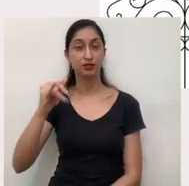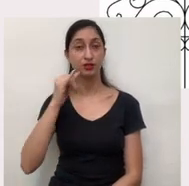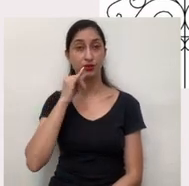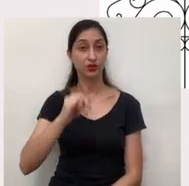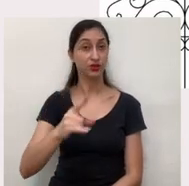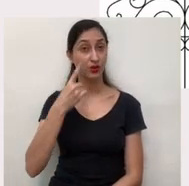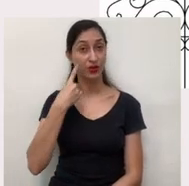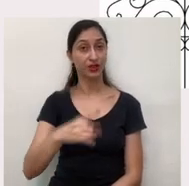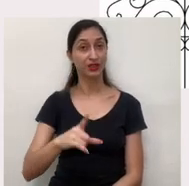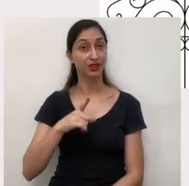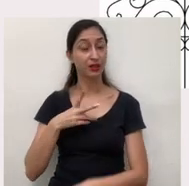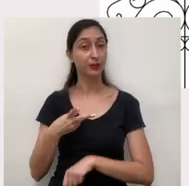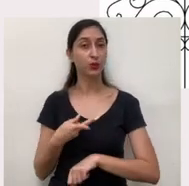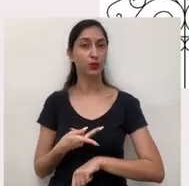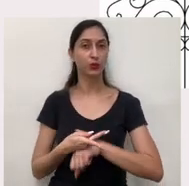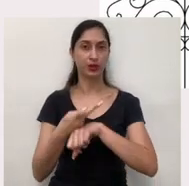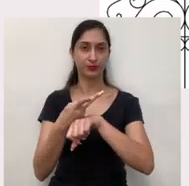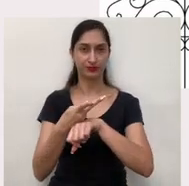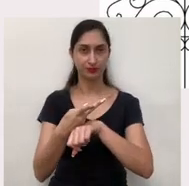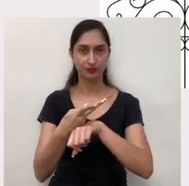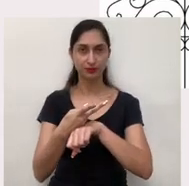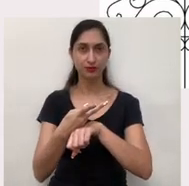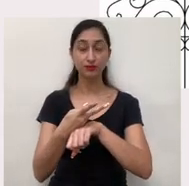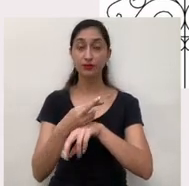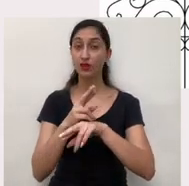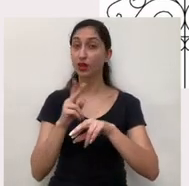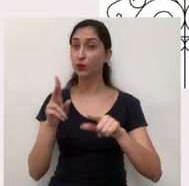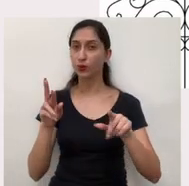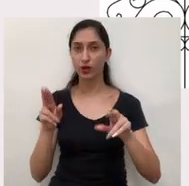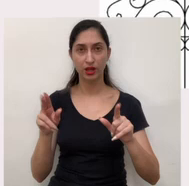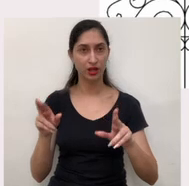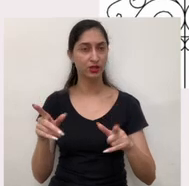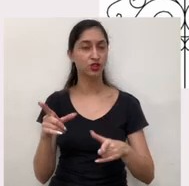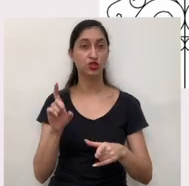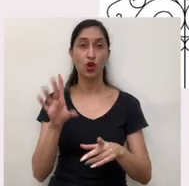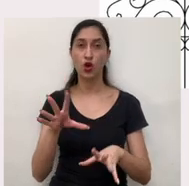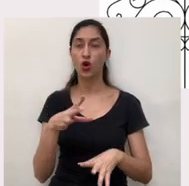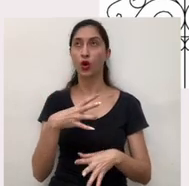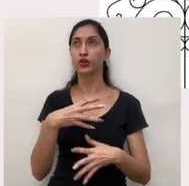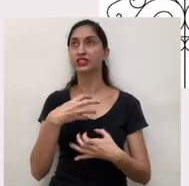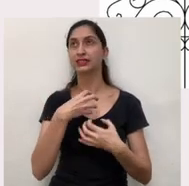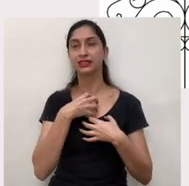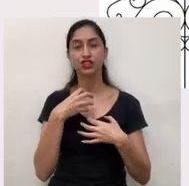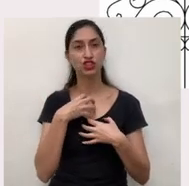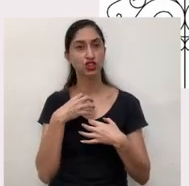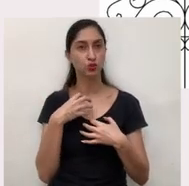uma busca aí, não só pelo sentido